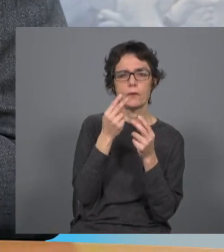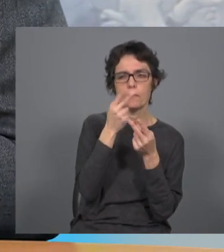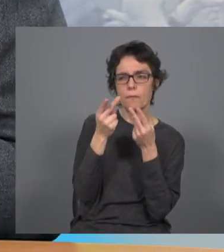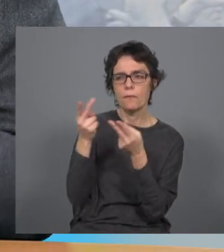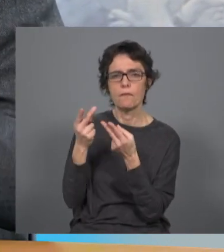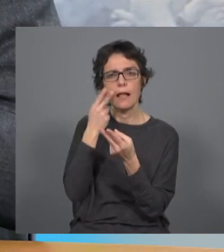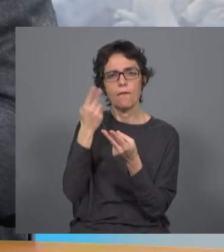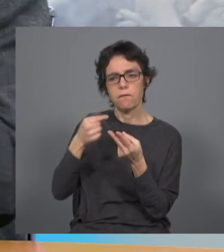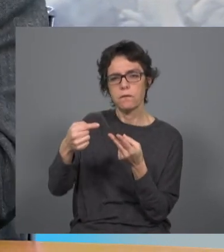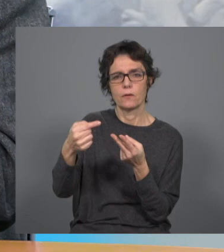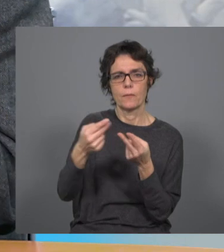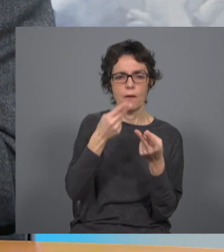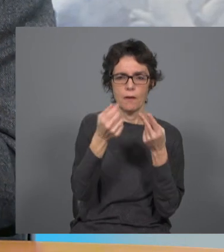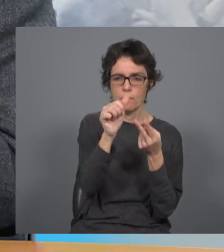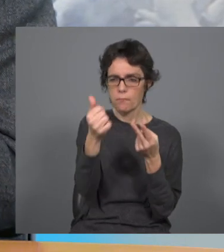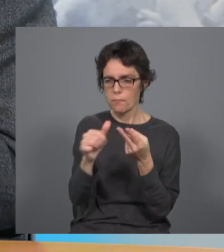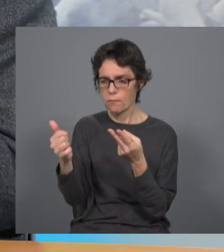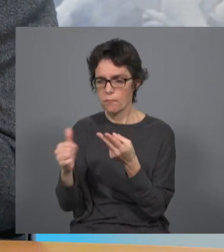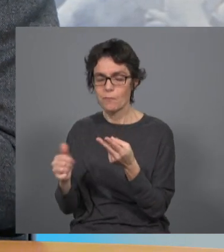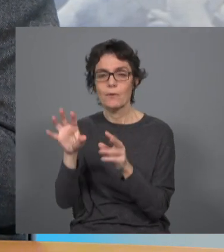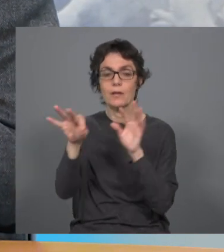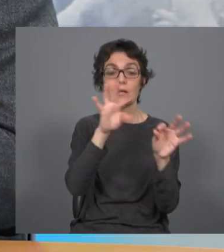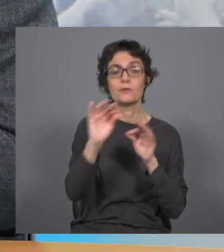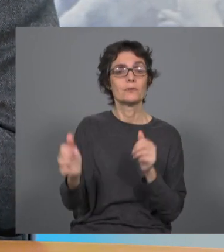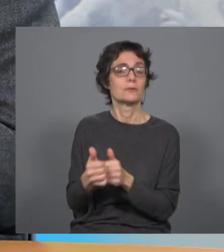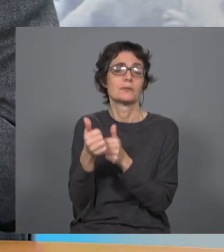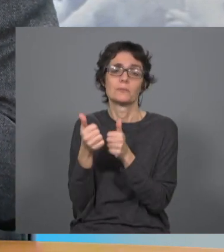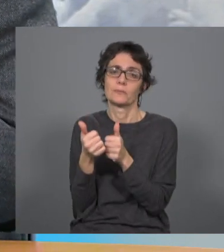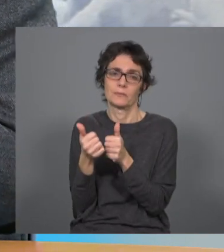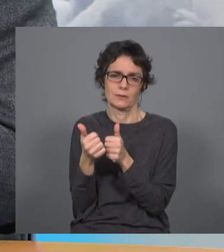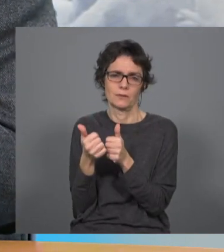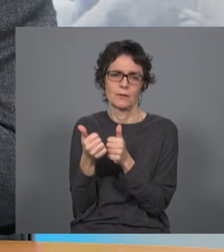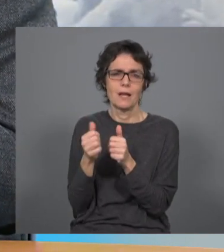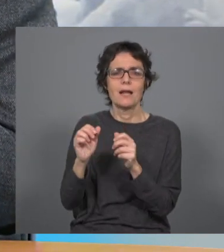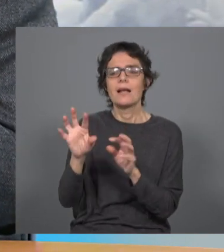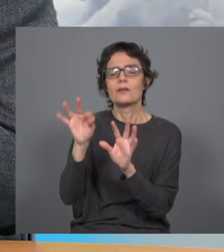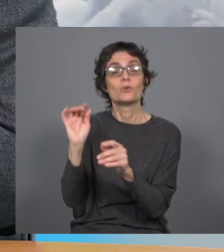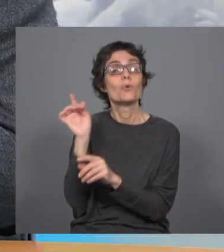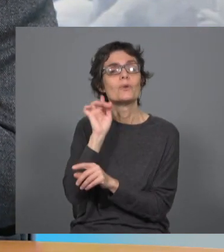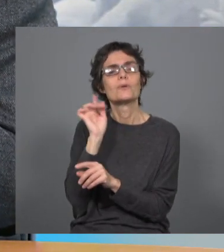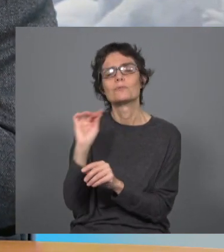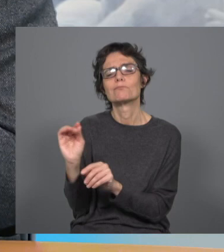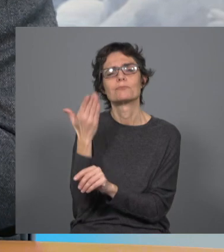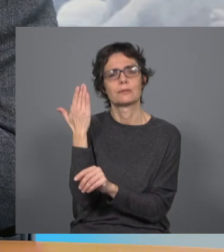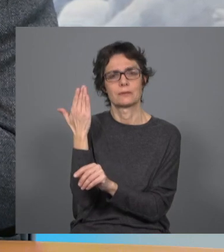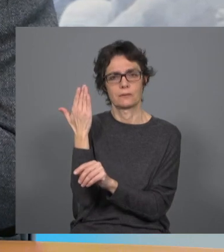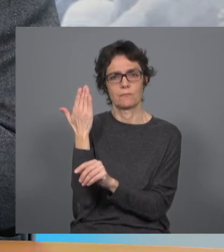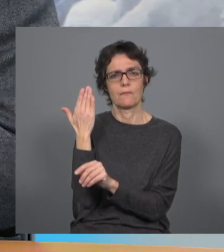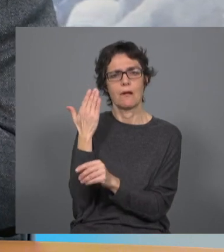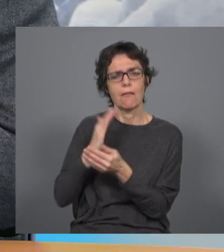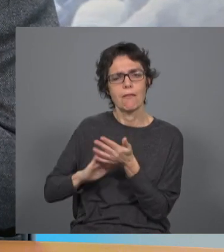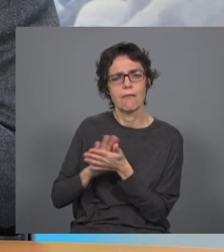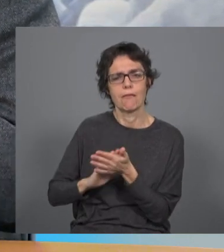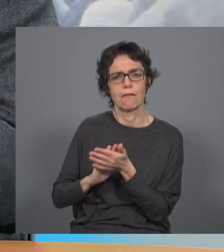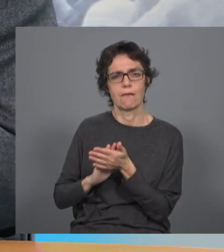são essenciais. E mesmo este contexto das cinzas, vale a pena também introduzir aqui um outro